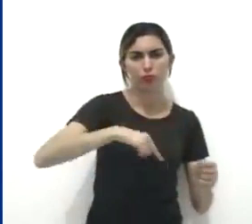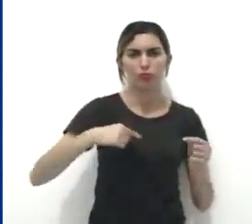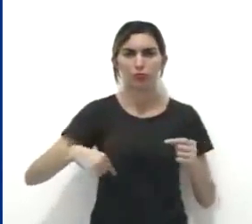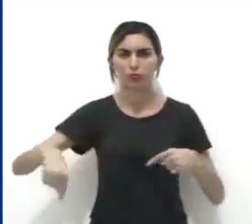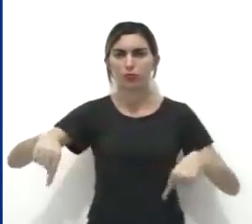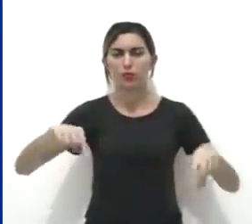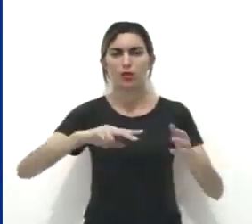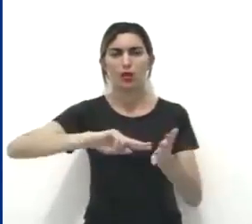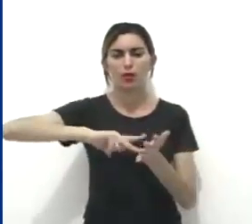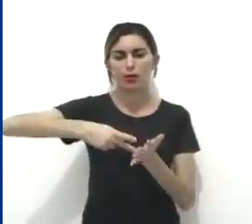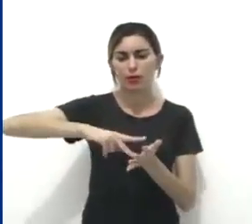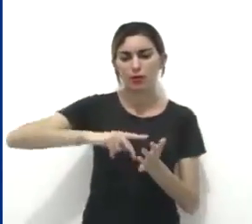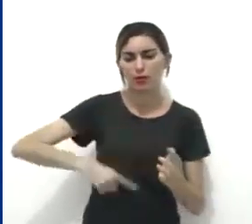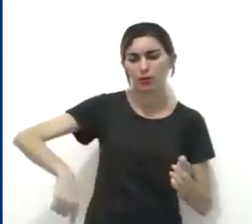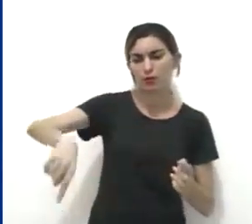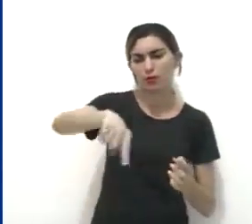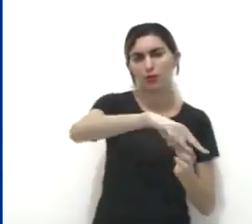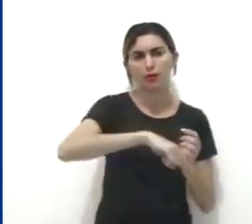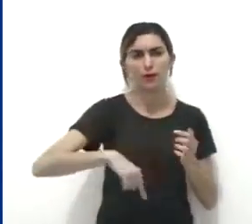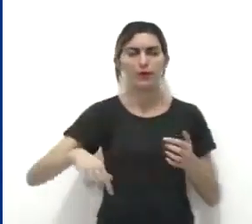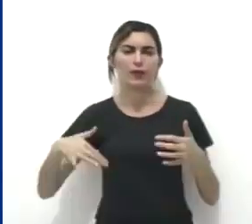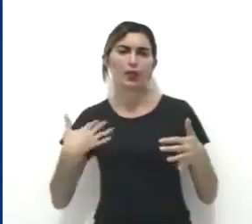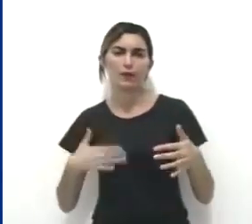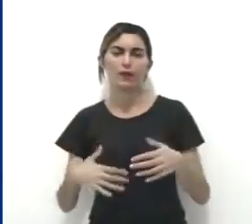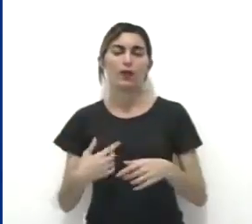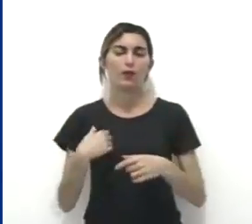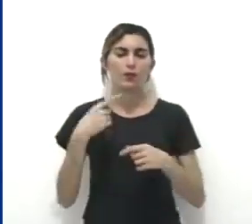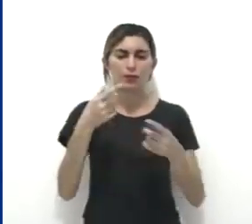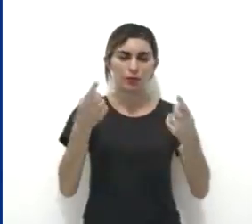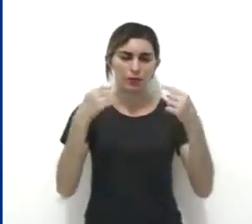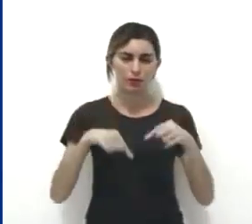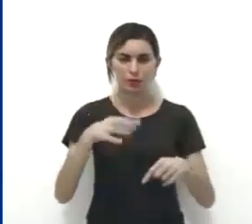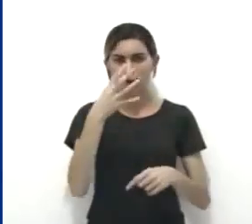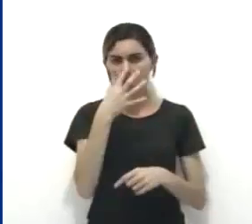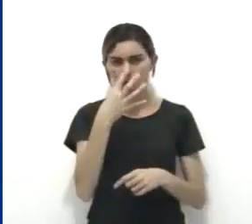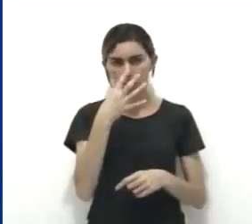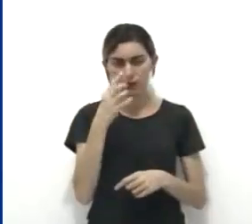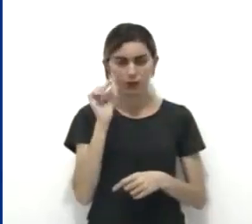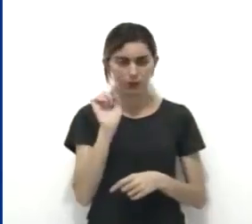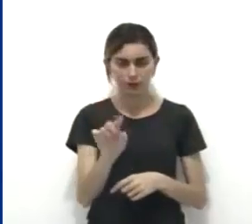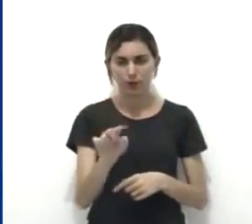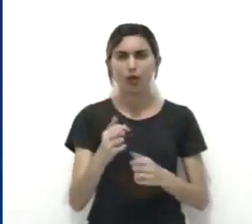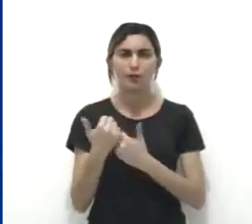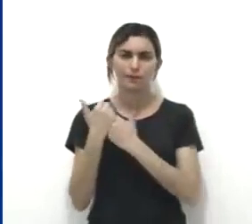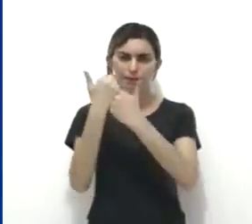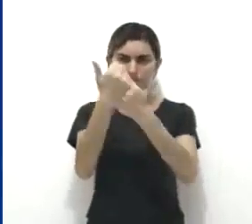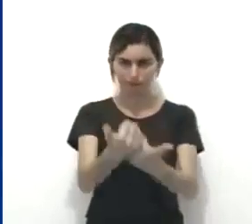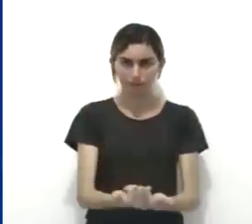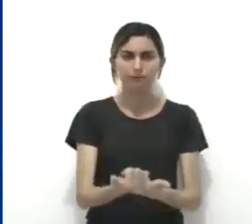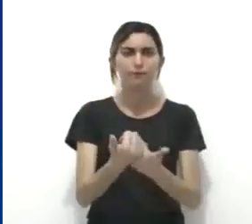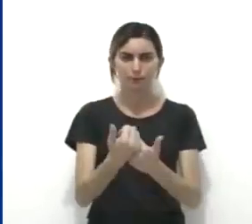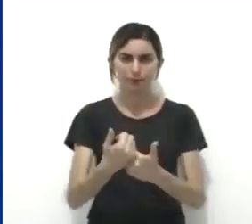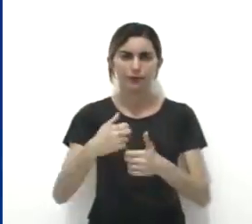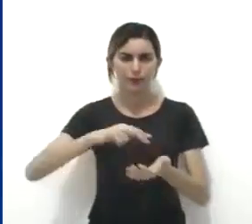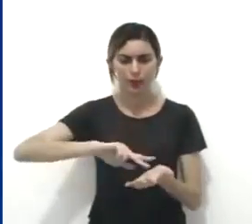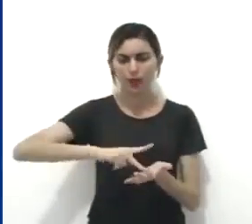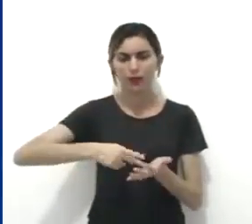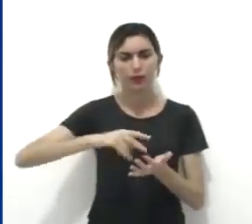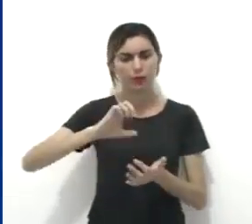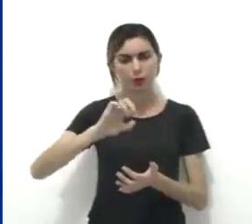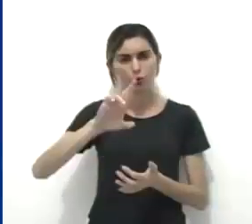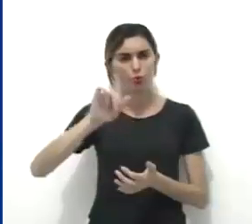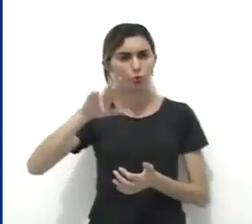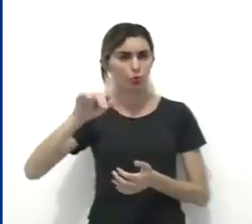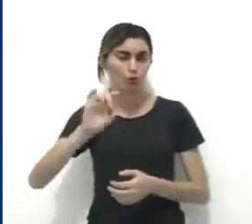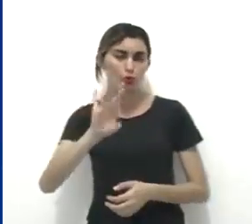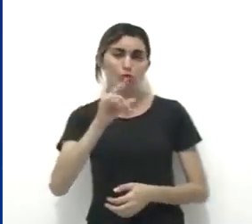de viola de concho e reco-reco. Então, nas figuras abaixo, você pode observar uma representação da dança